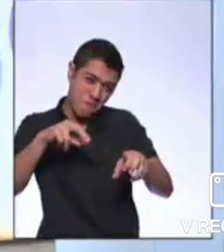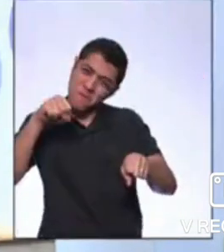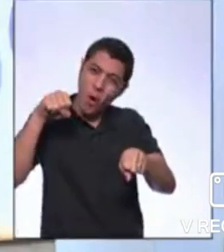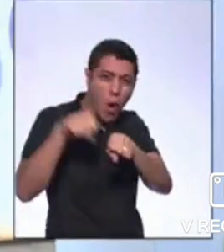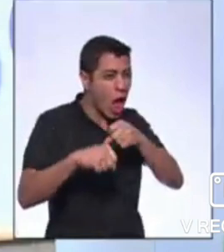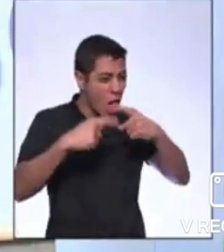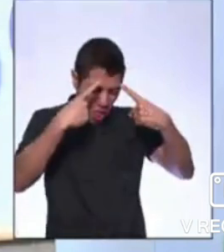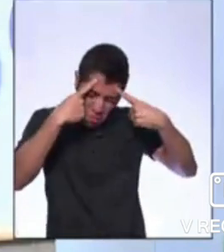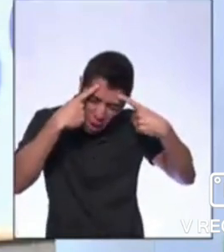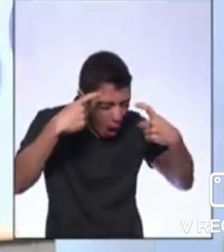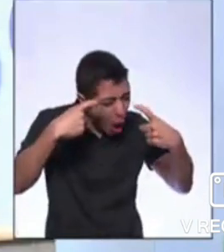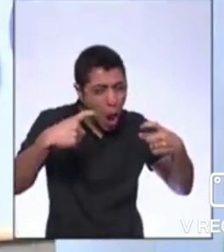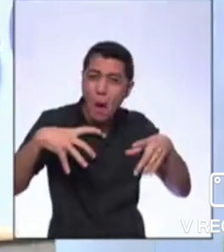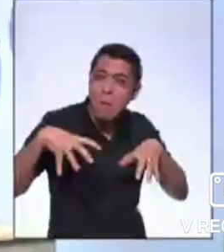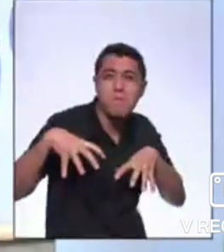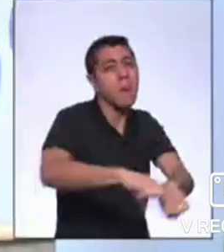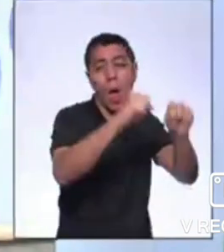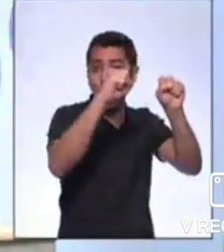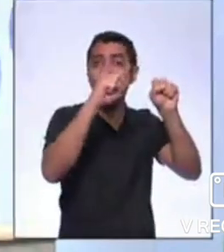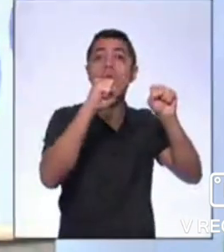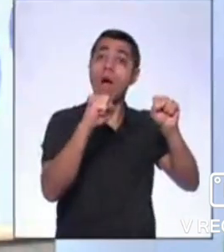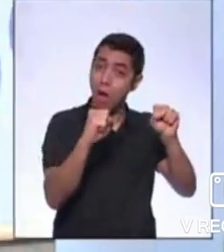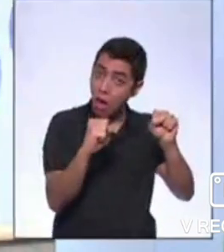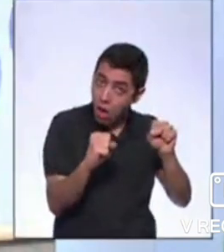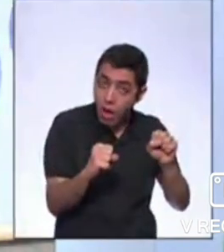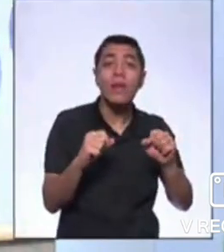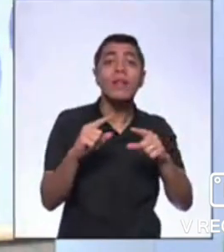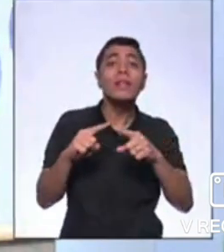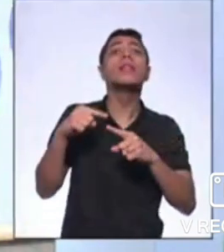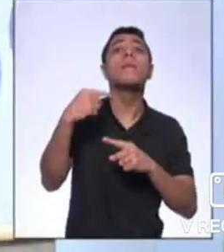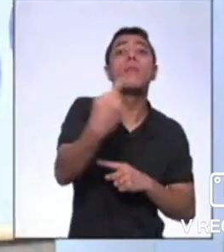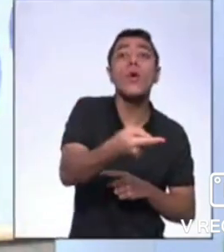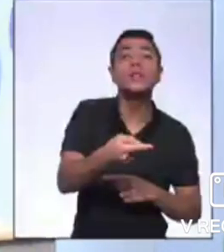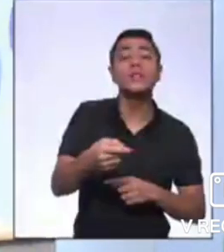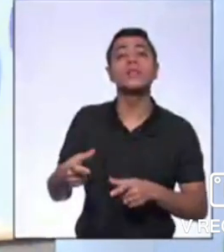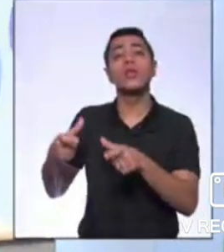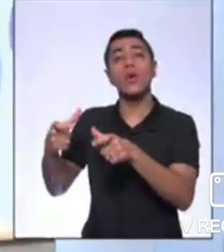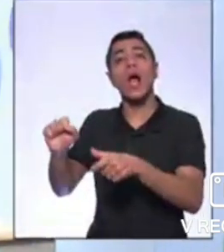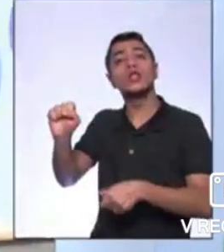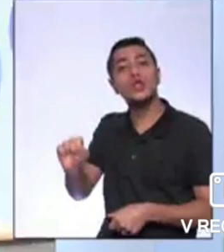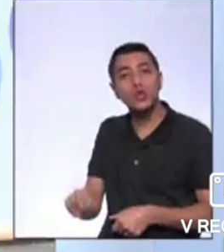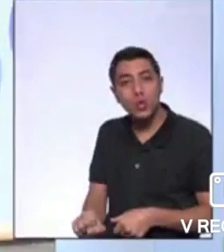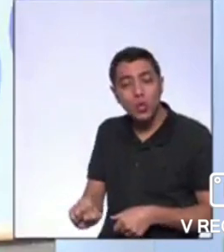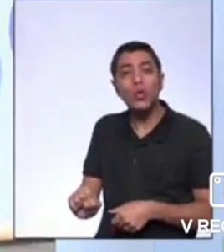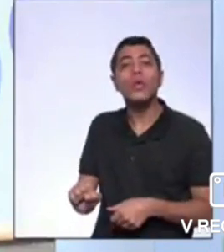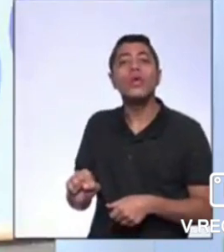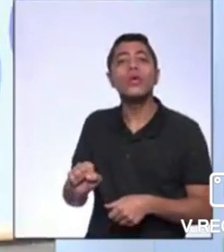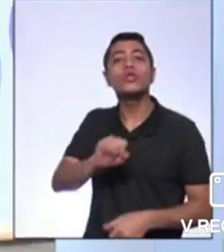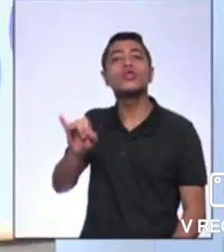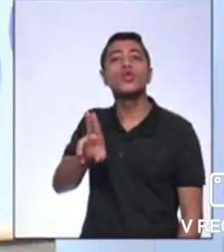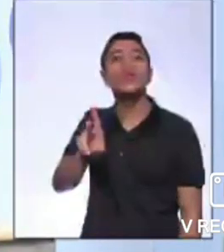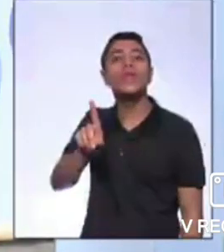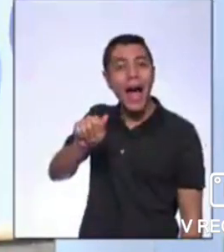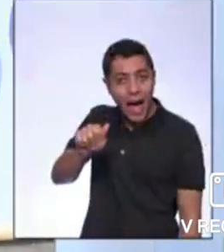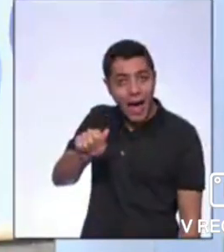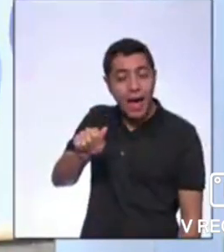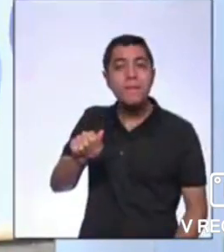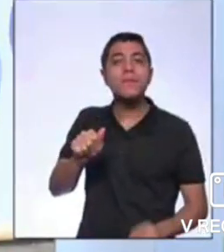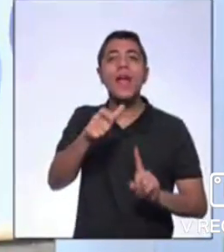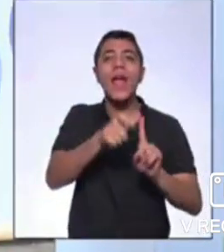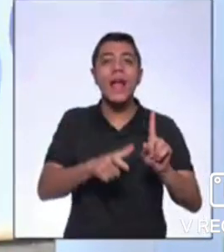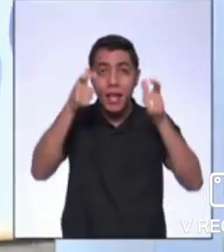a entrada do rei Nabucodonosor lá no Reino Sul, né? Em Judá. Porque Nabucodonosor, ele fez um cerco